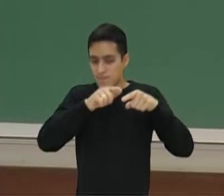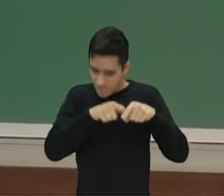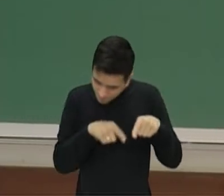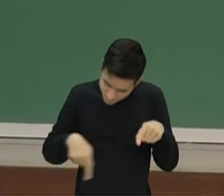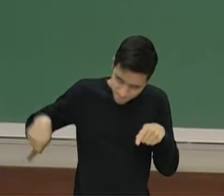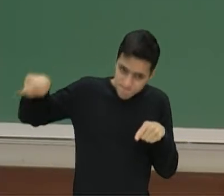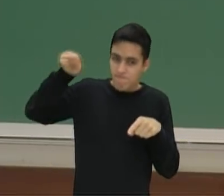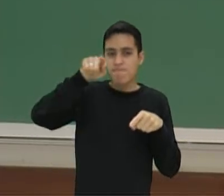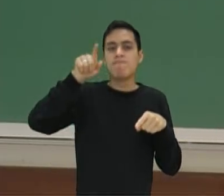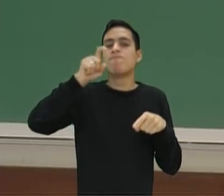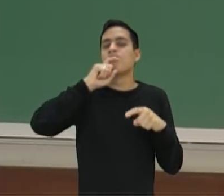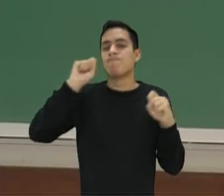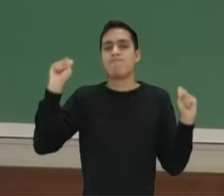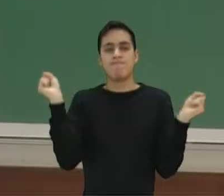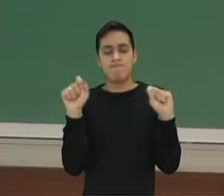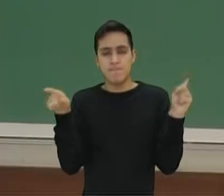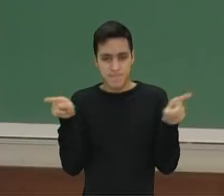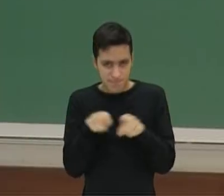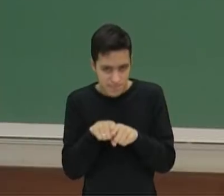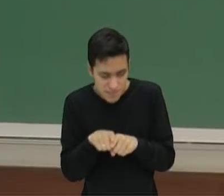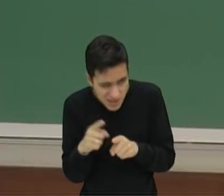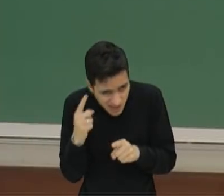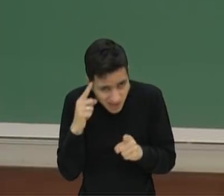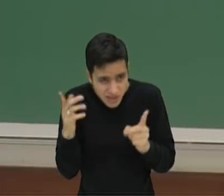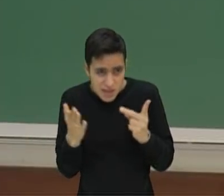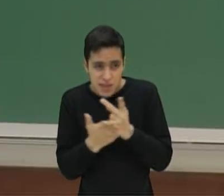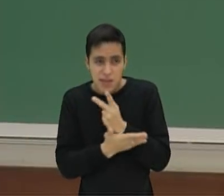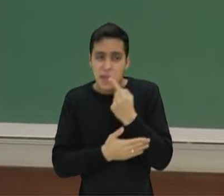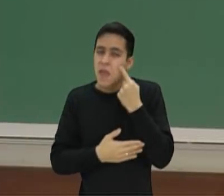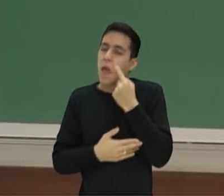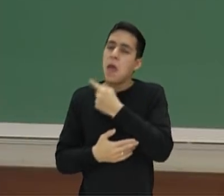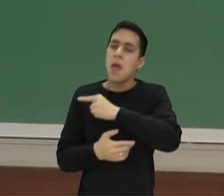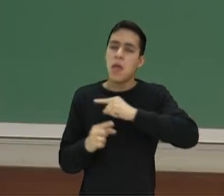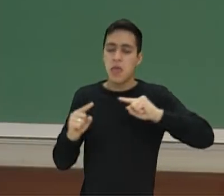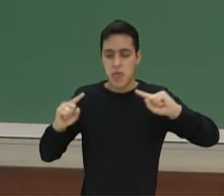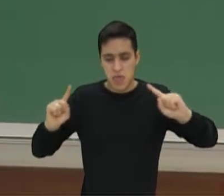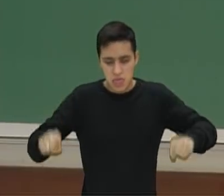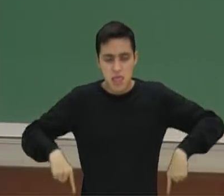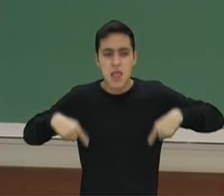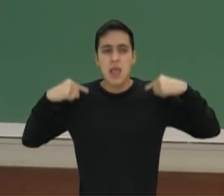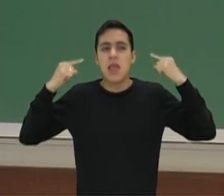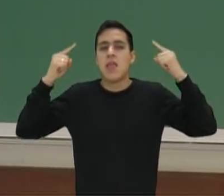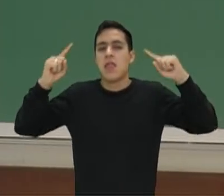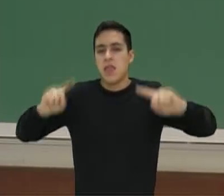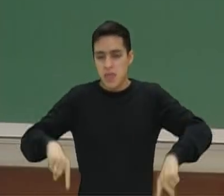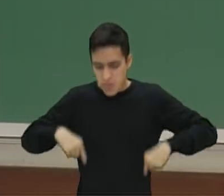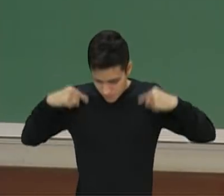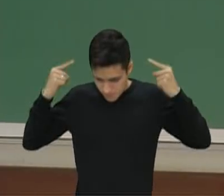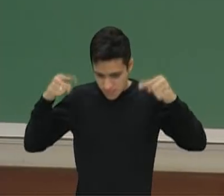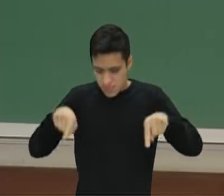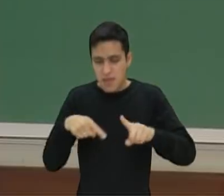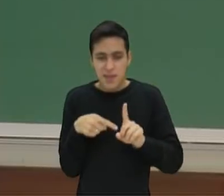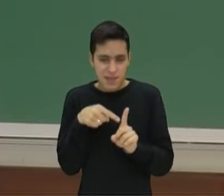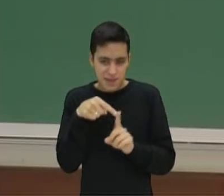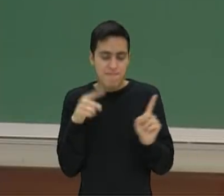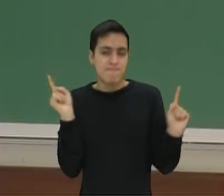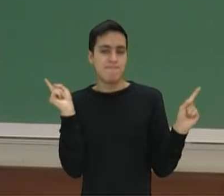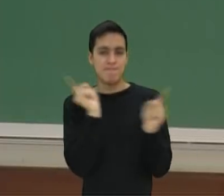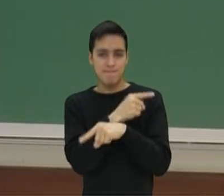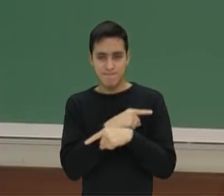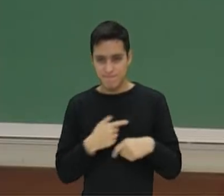ar frio também. Então, o que acontece? Olha aqui pela setinha, inverte a